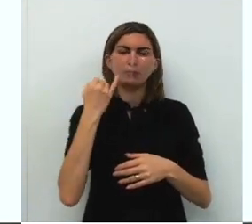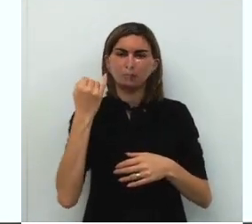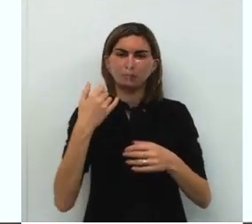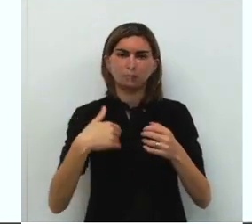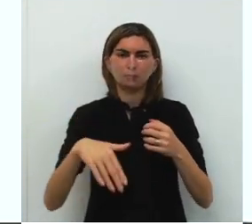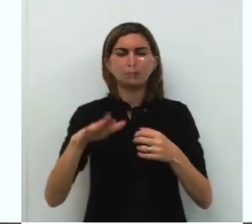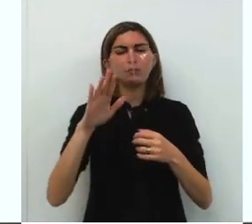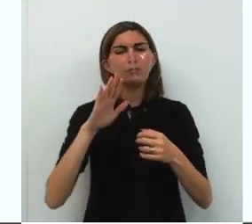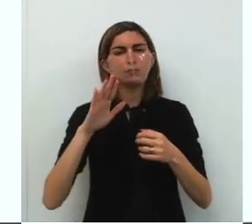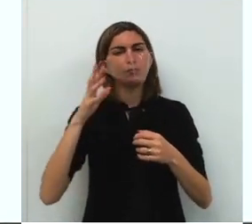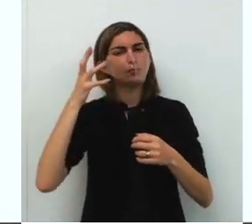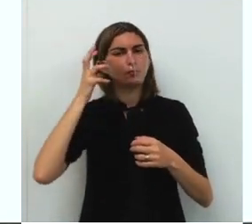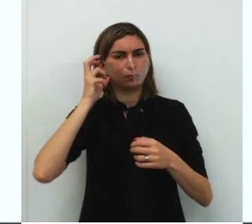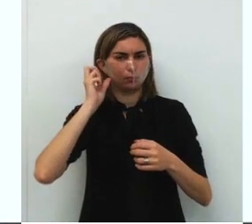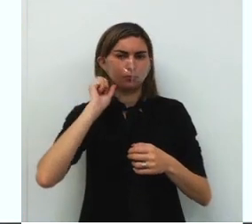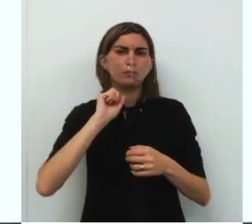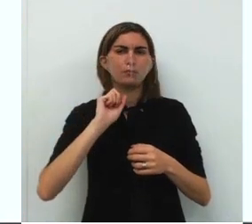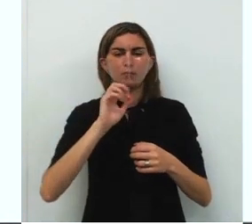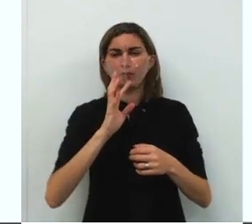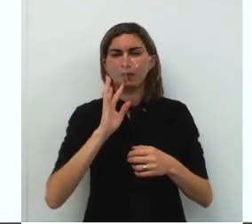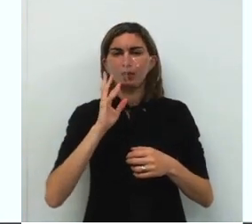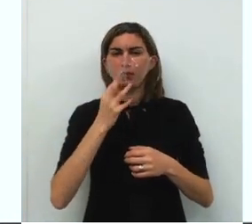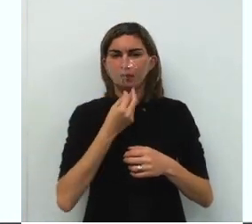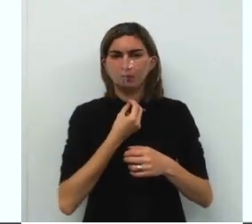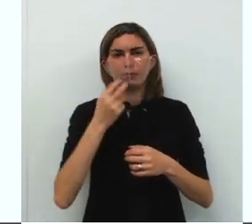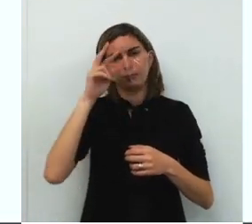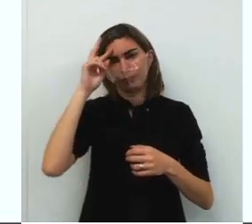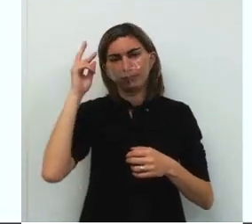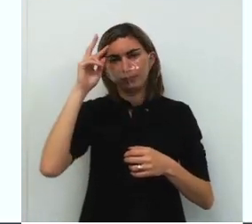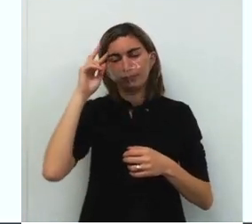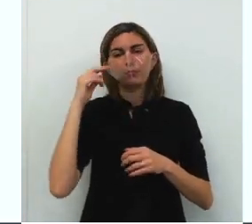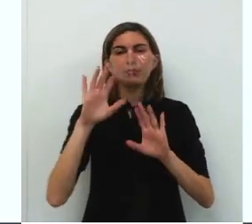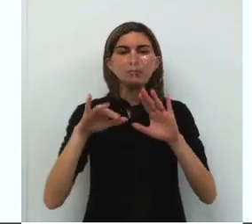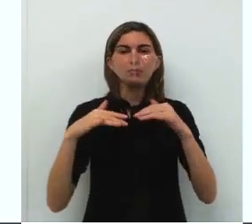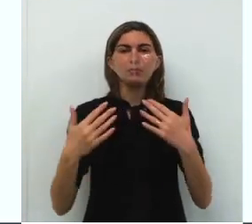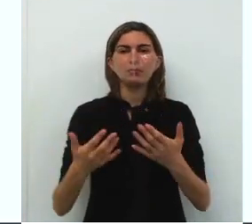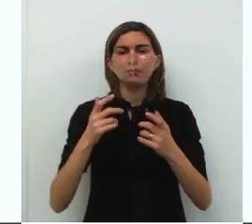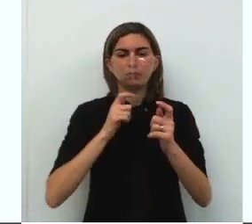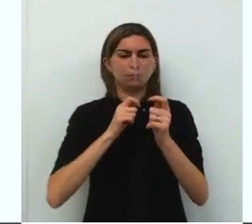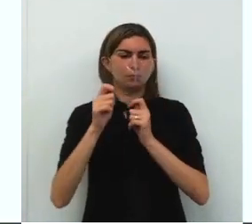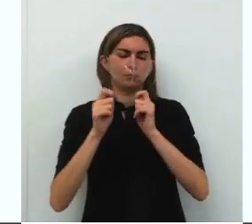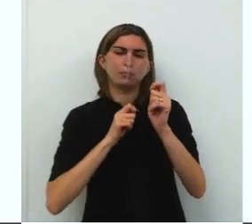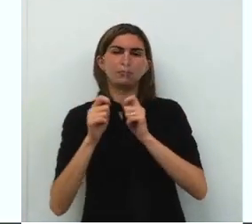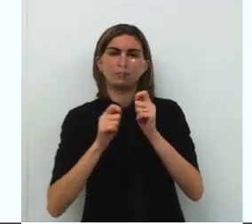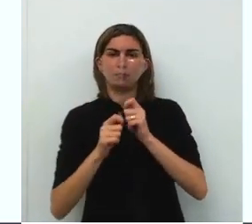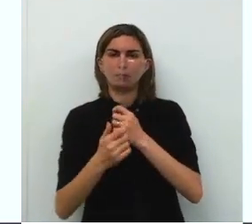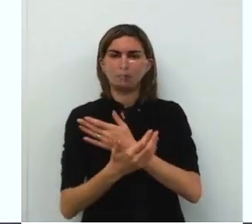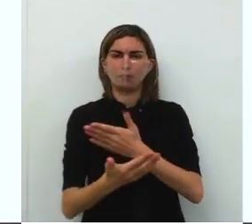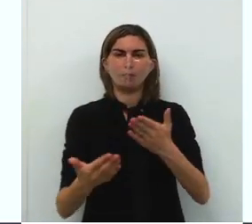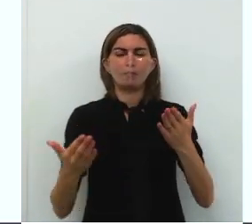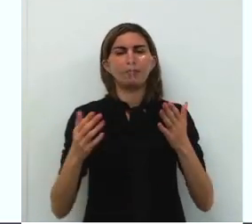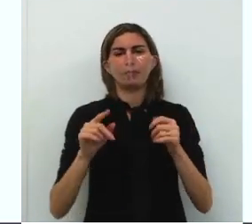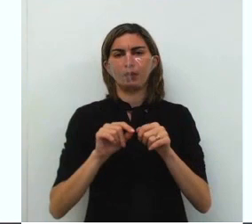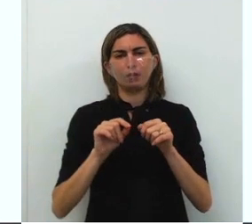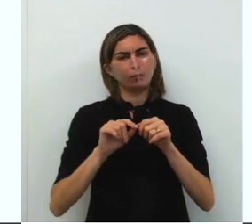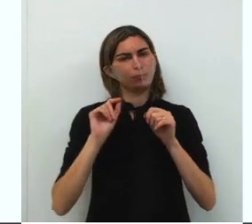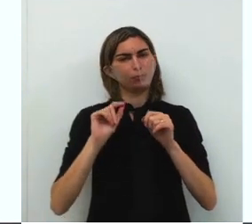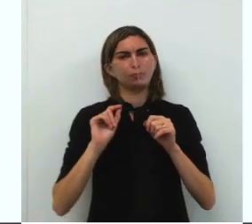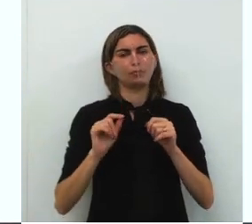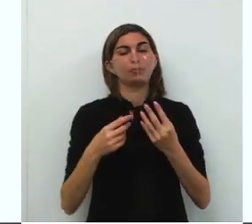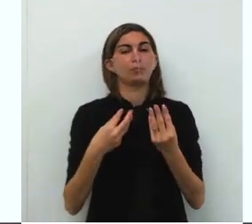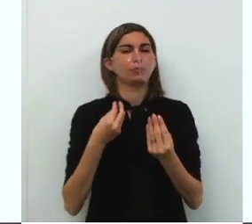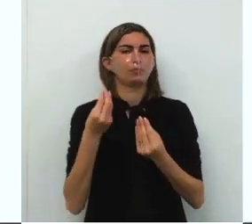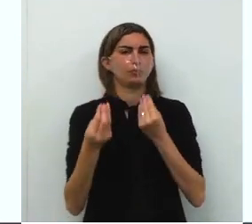que vale a pena ouvi-la, conhecer um pouco da sua história. Então, a entrevista em si vai ser o